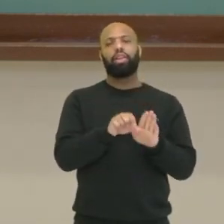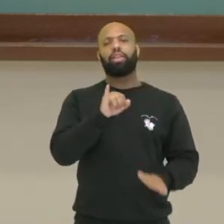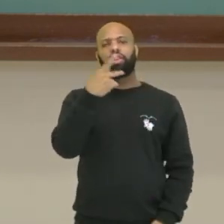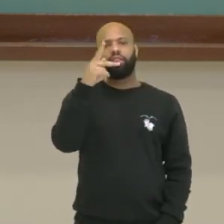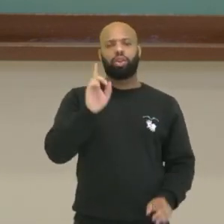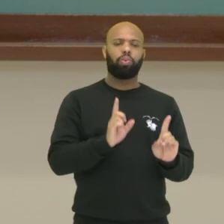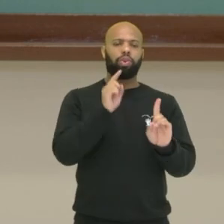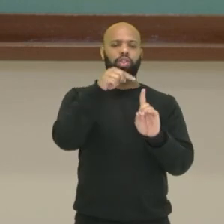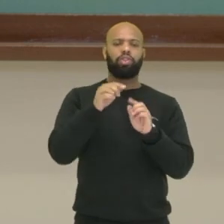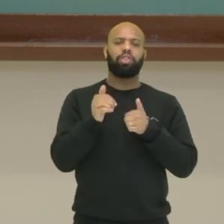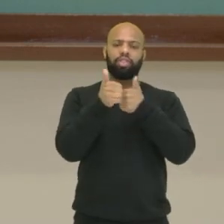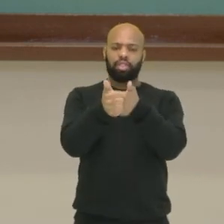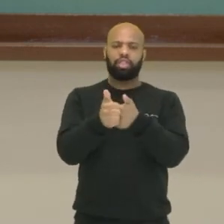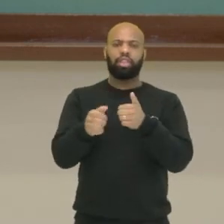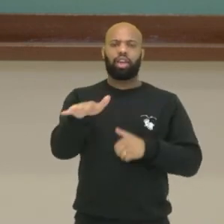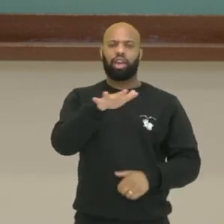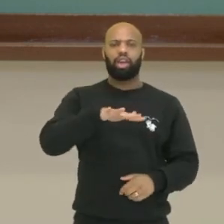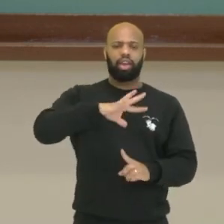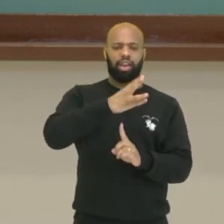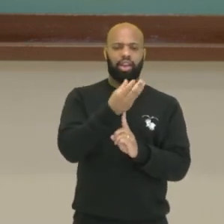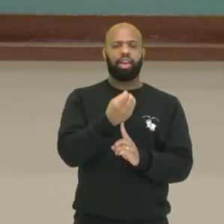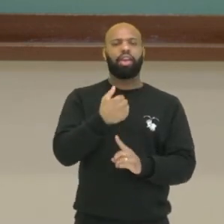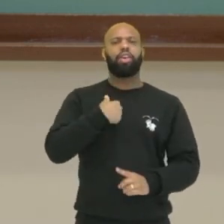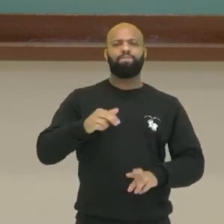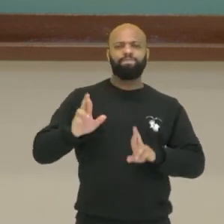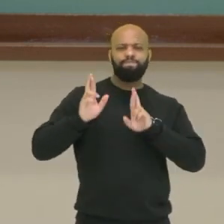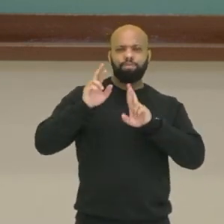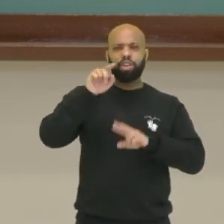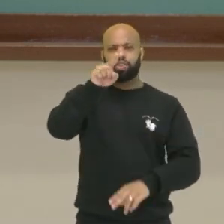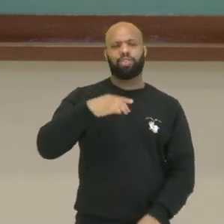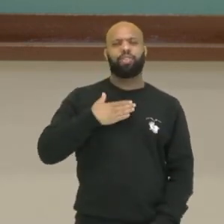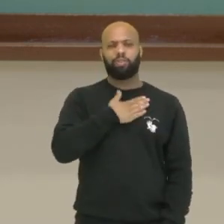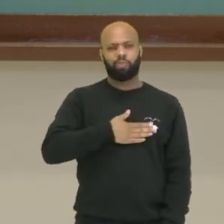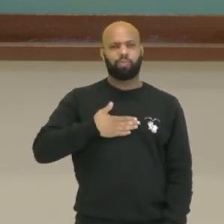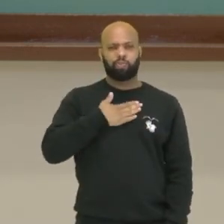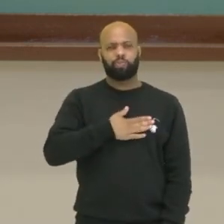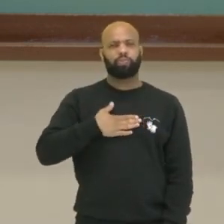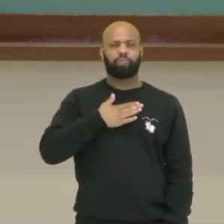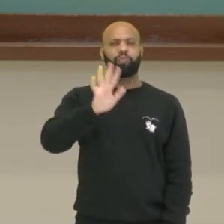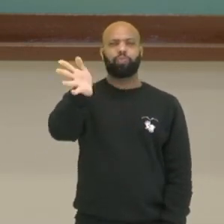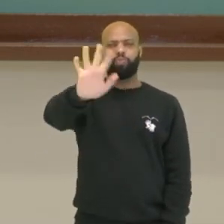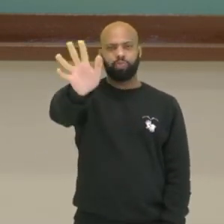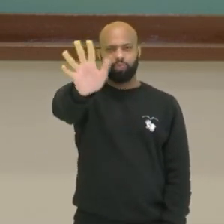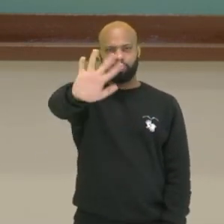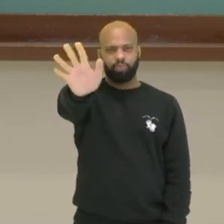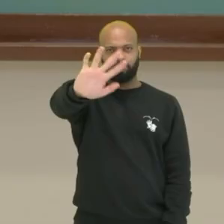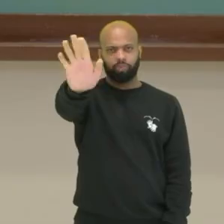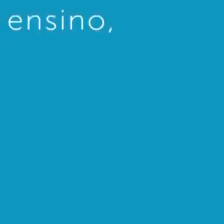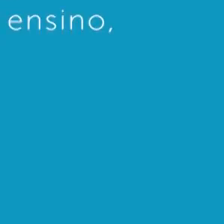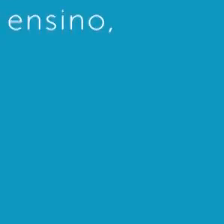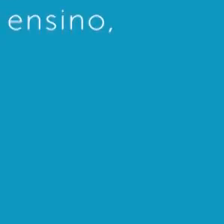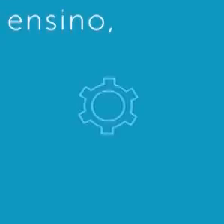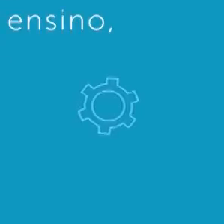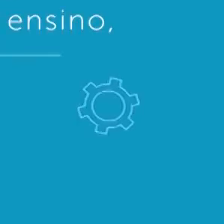o universo artístico. Eu espero que você tenha gostado e até breve!